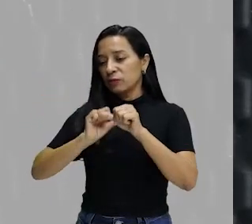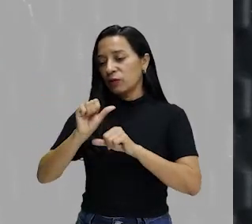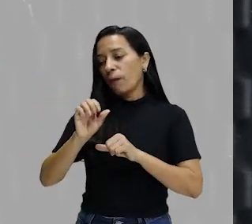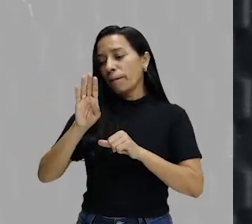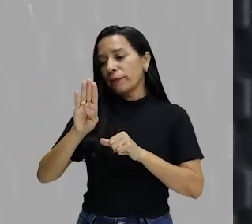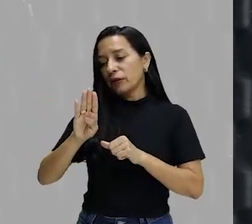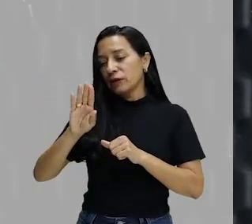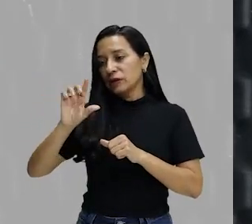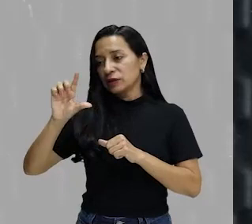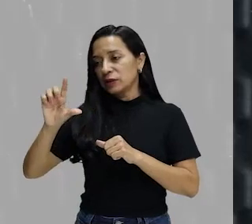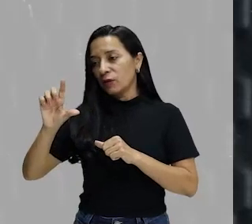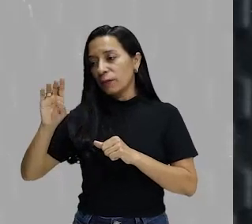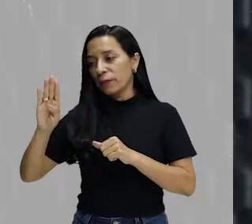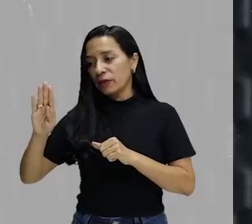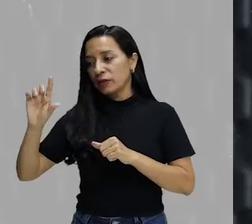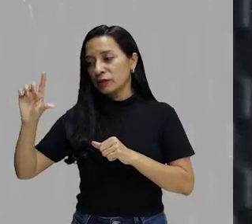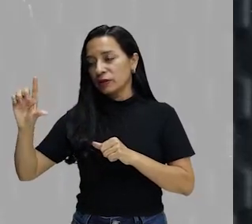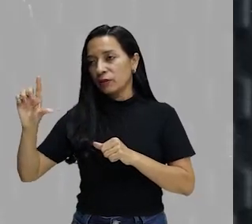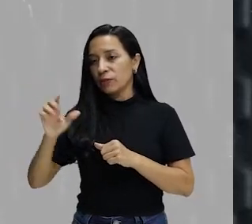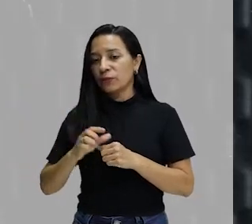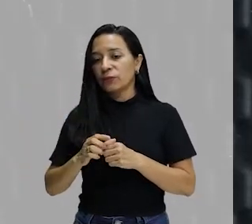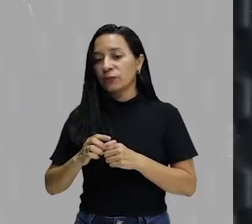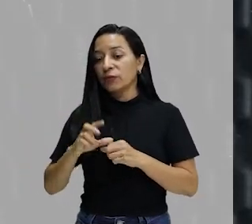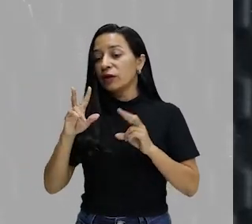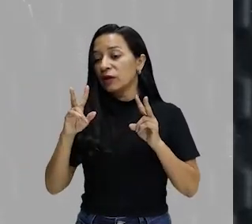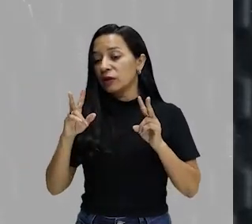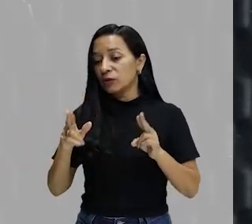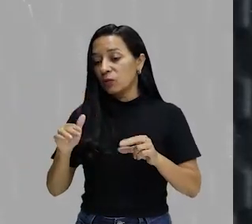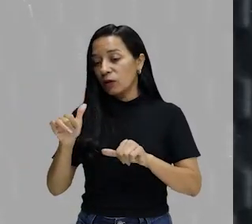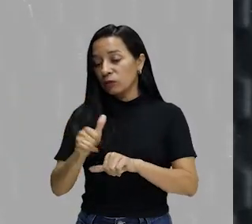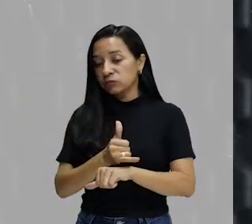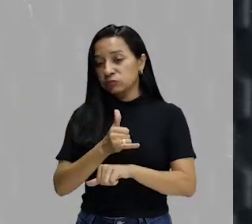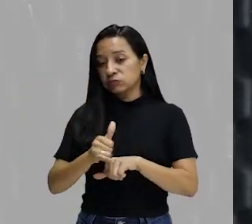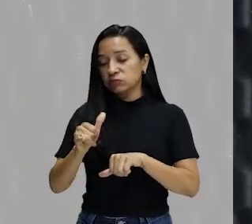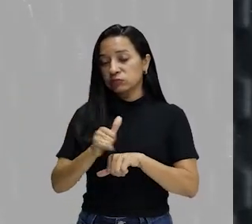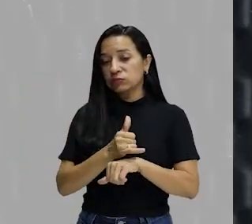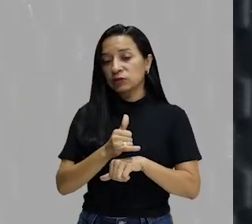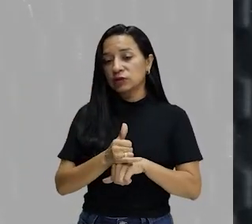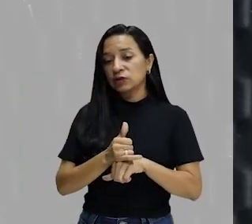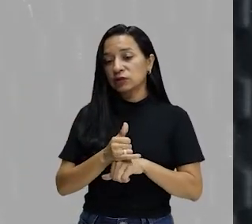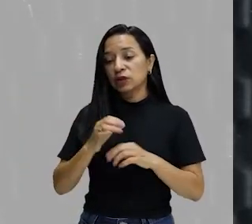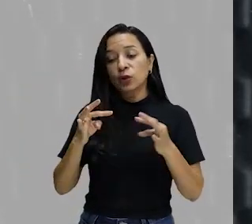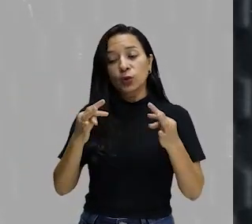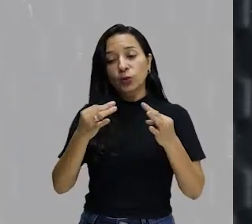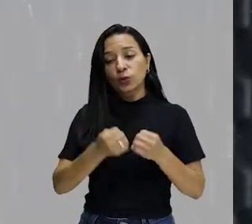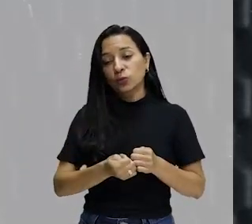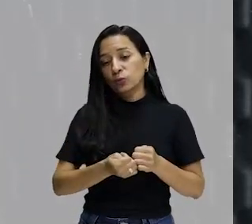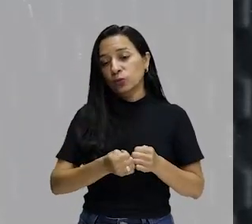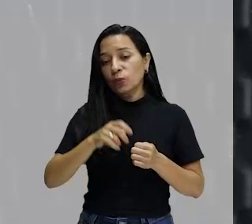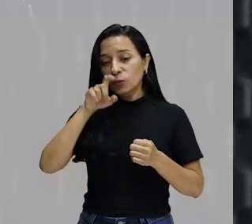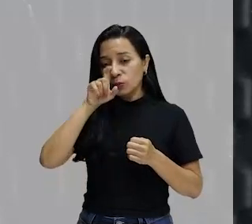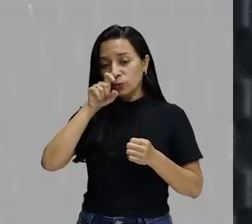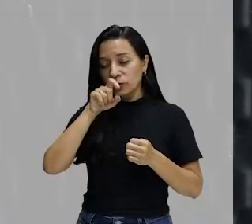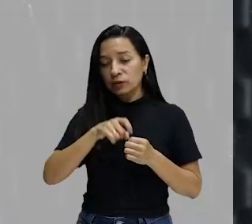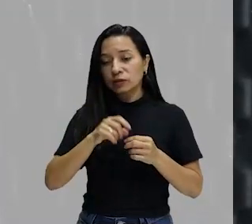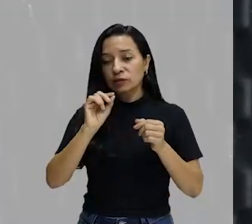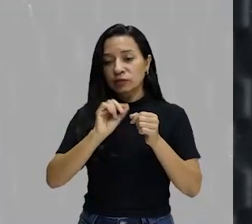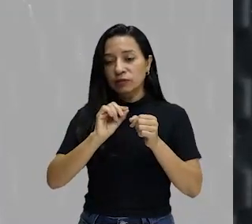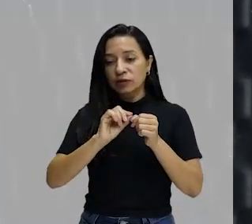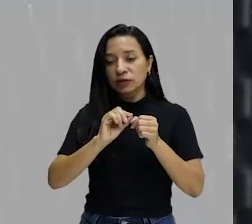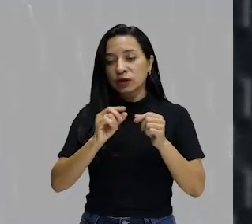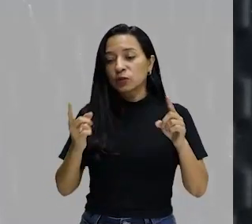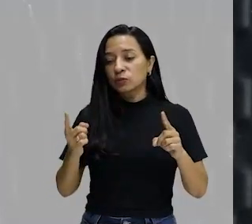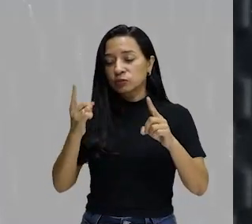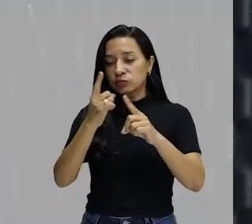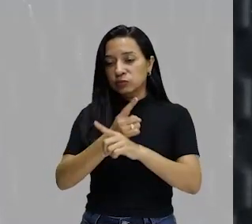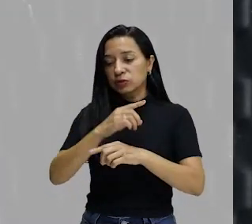Bzão. Essa mesma metodologia você vai seguir para todos esses indivíduos aqui. Fazendo esses